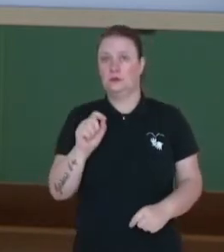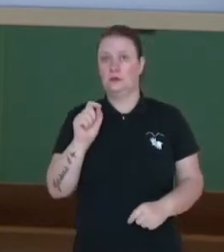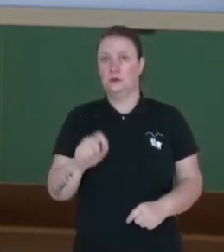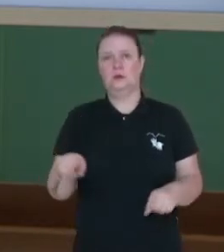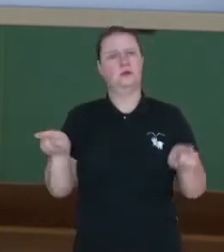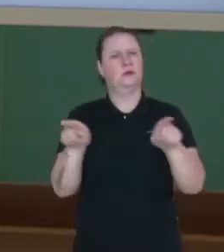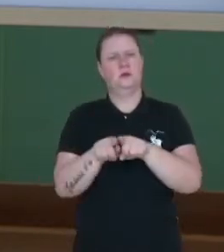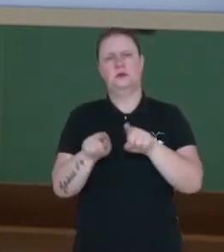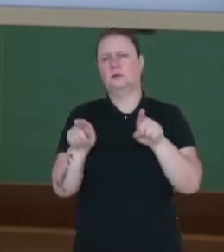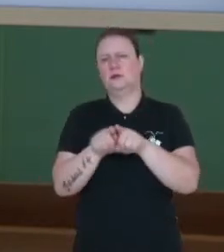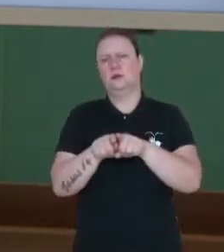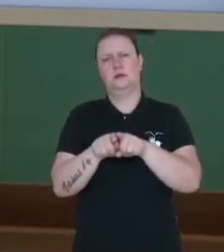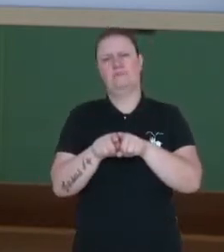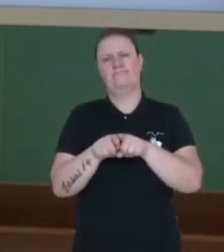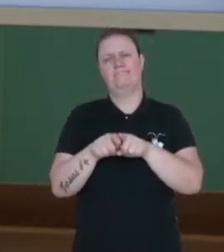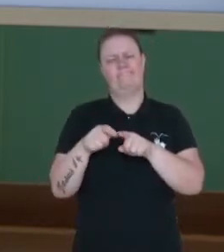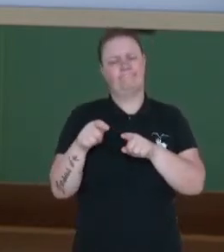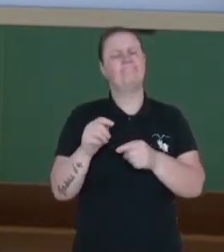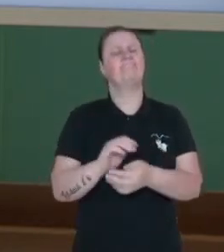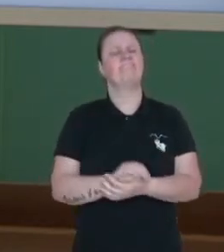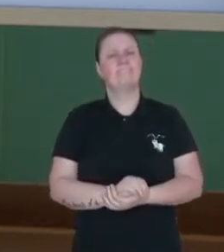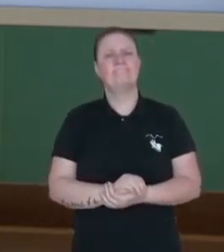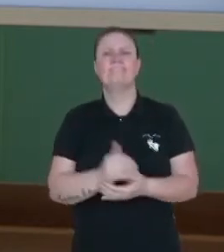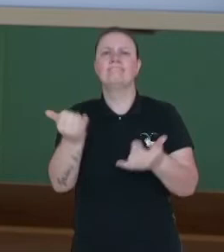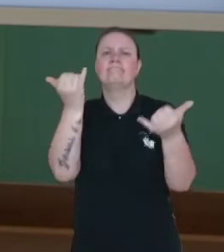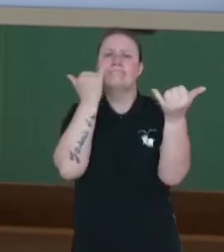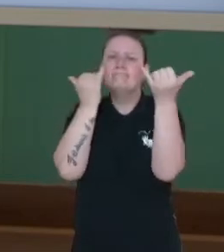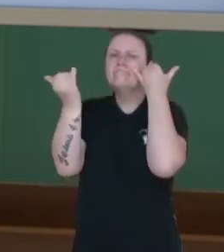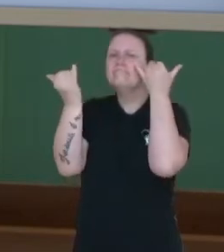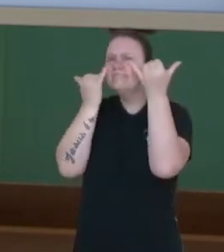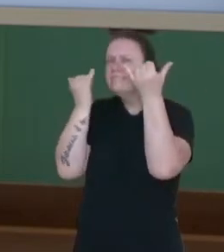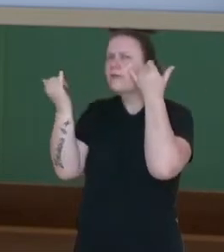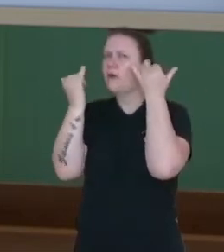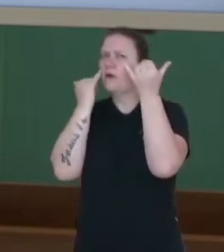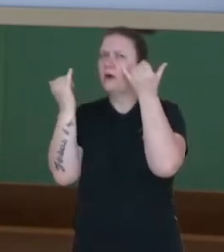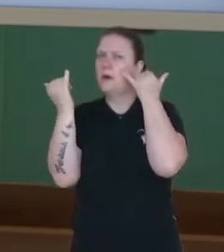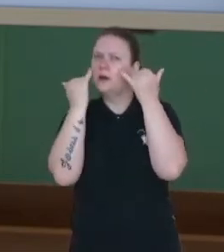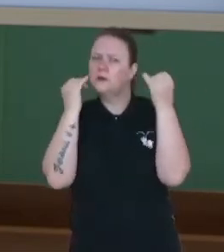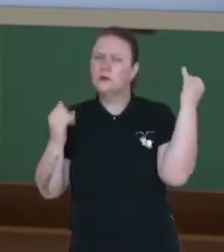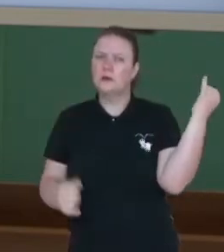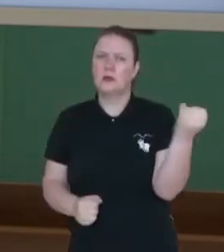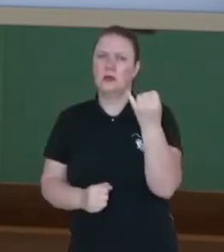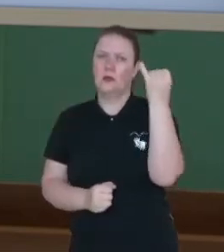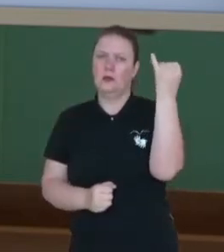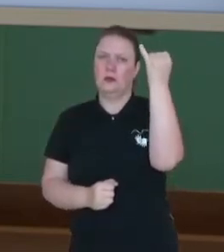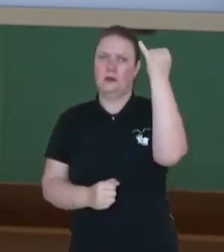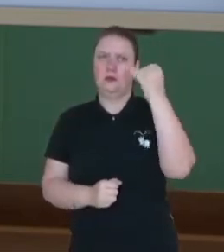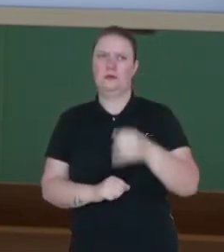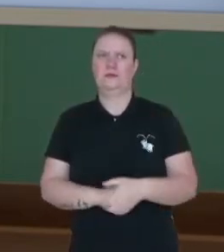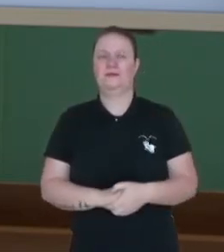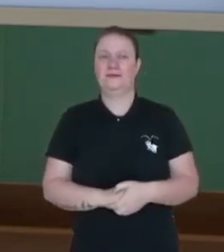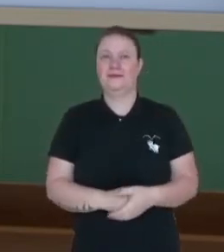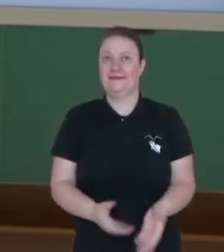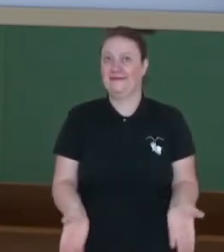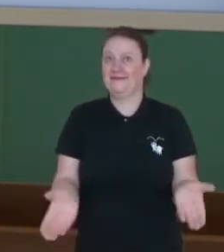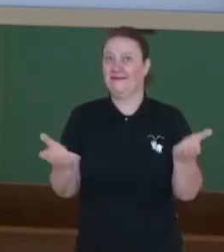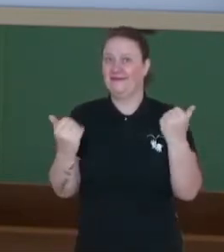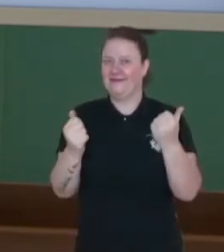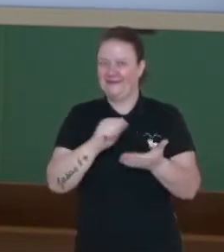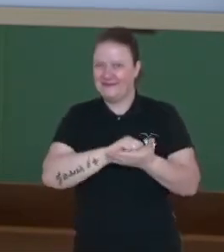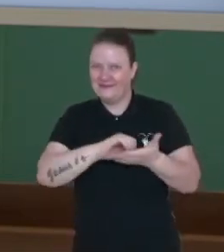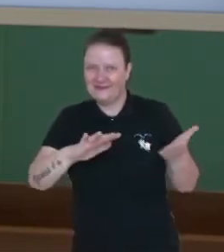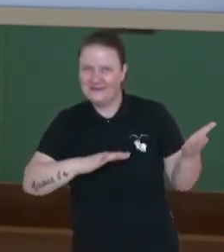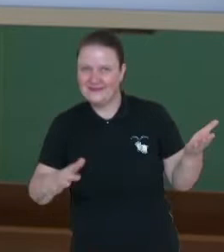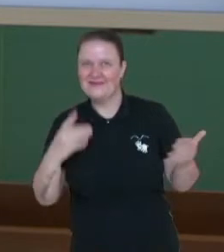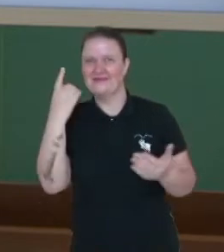nós temos aqui no estado do Paraná. São dados aí algumas características do nosso estado. E agora eu convido você a fazer